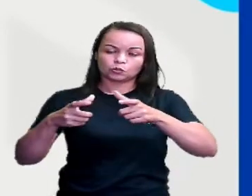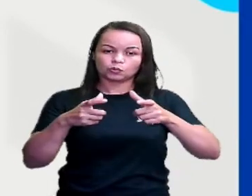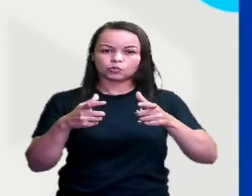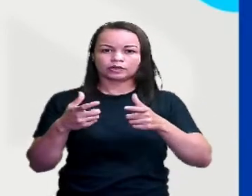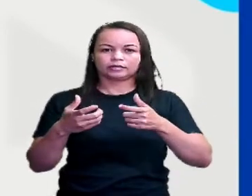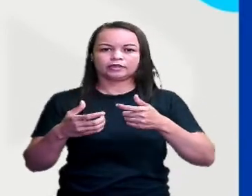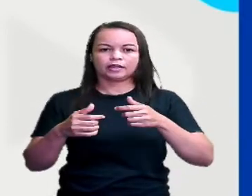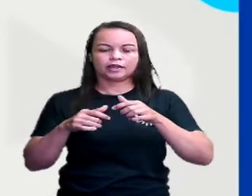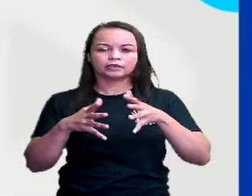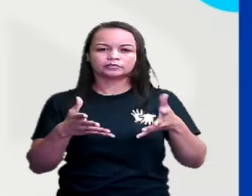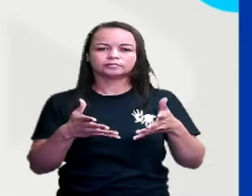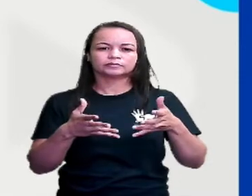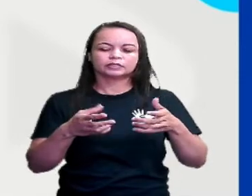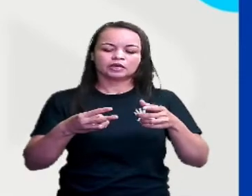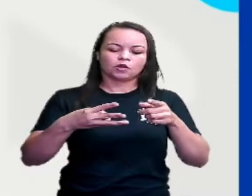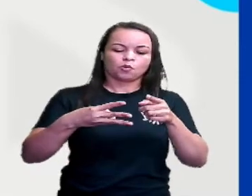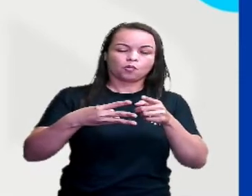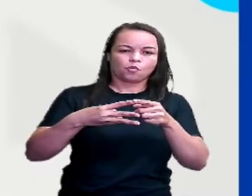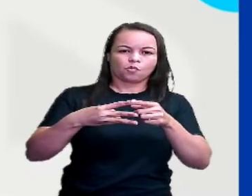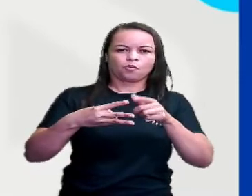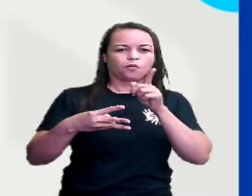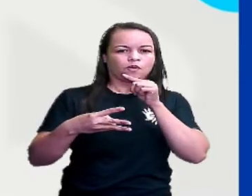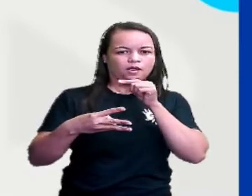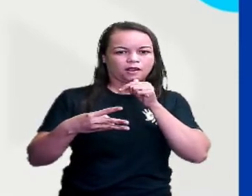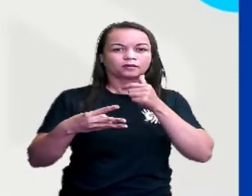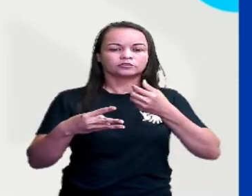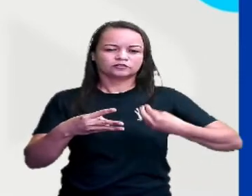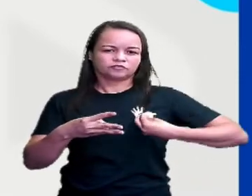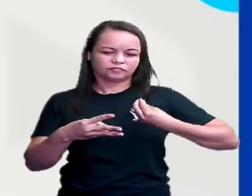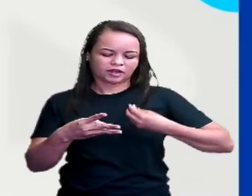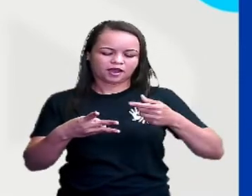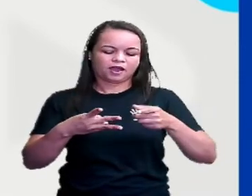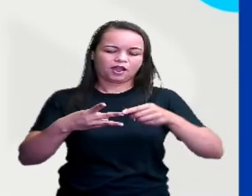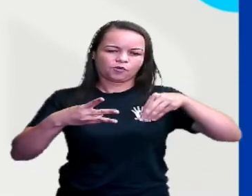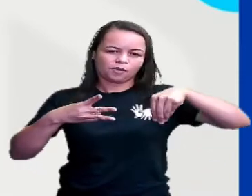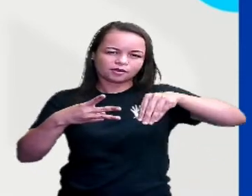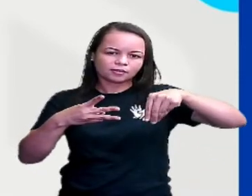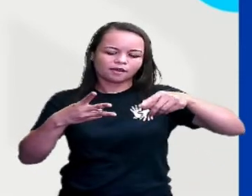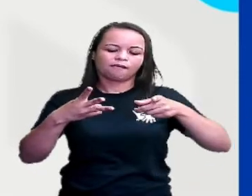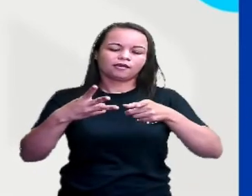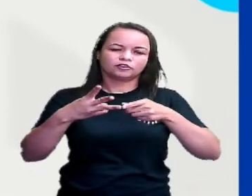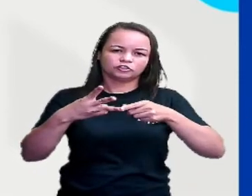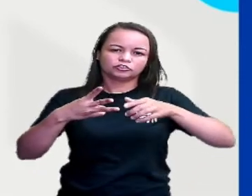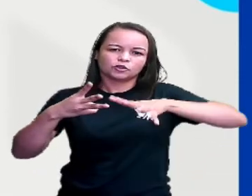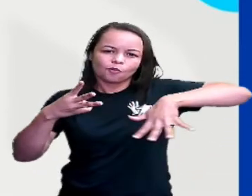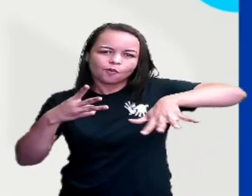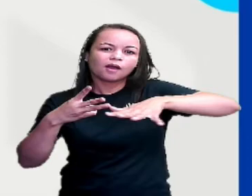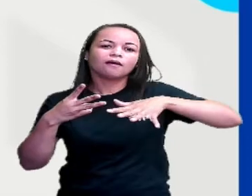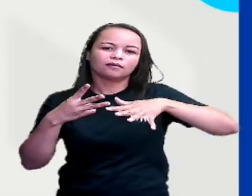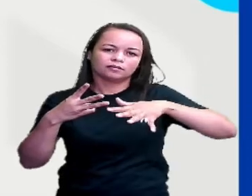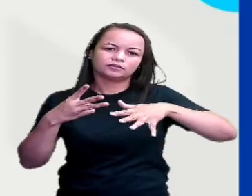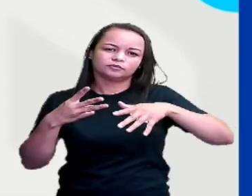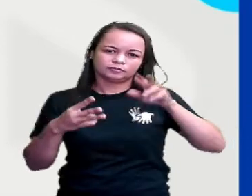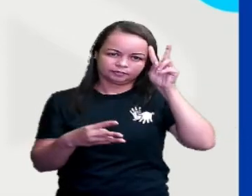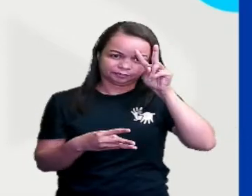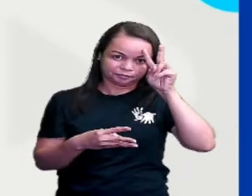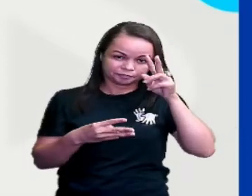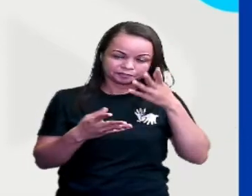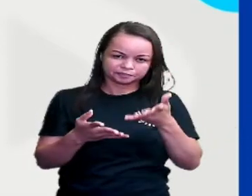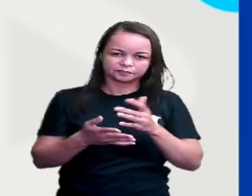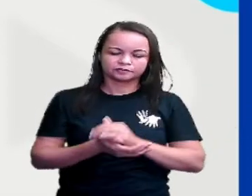Lembram? O ambiente aquático, o ambiente terrestre e o ambiente aéreo. Não é isso? As